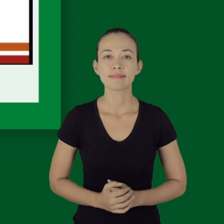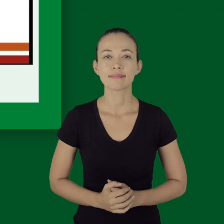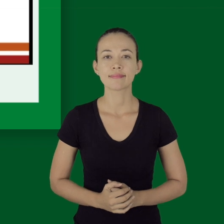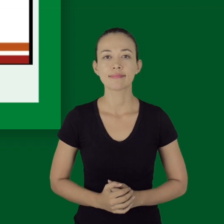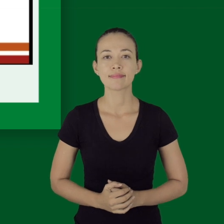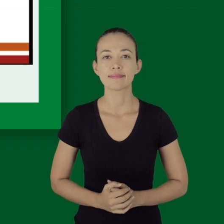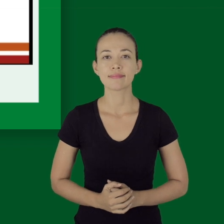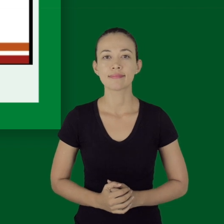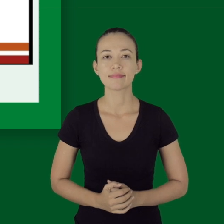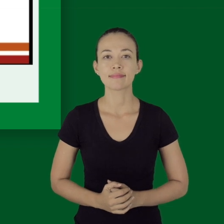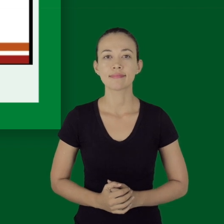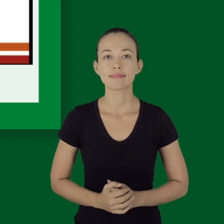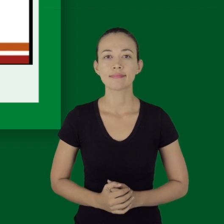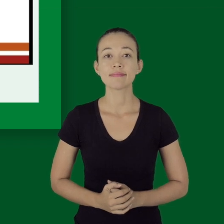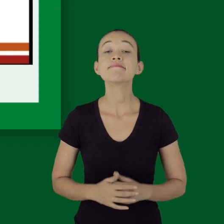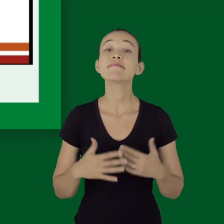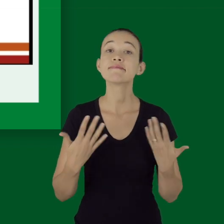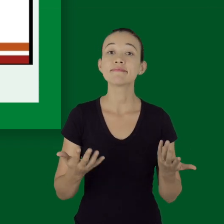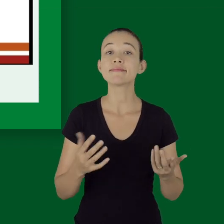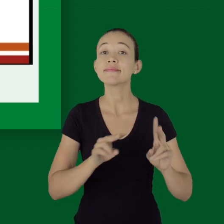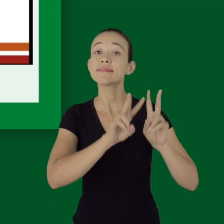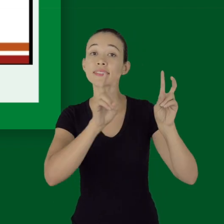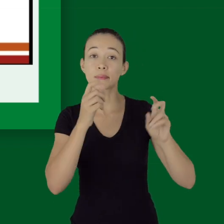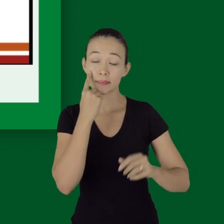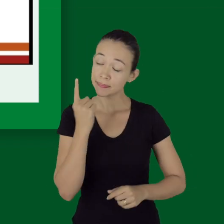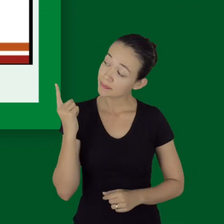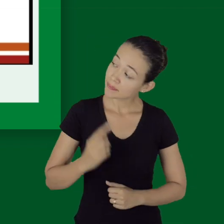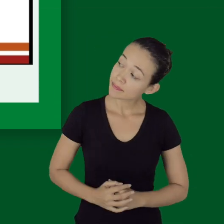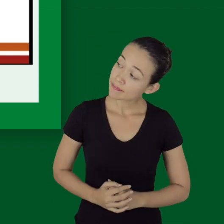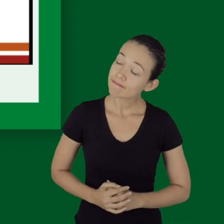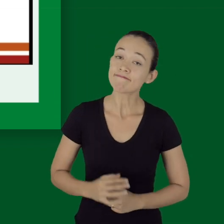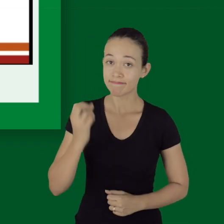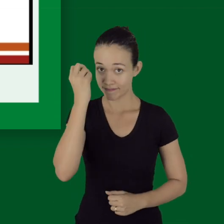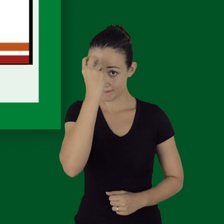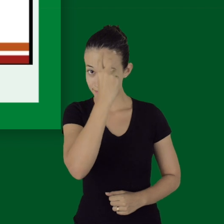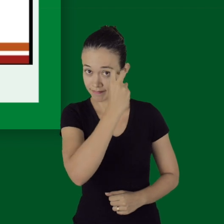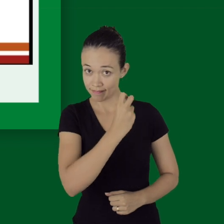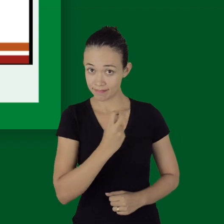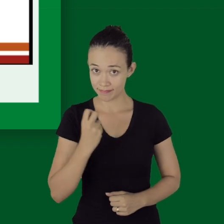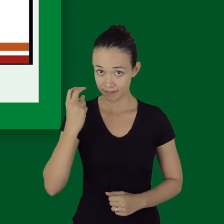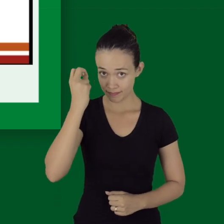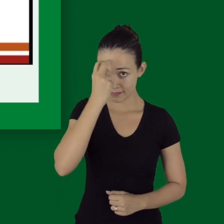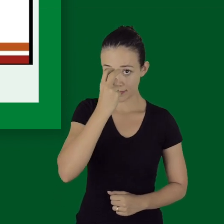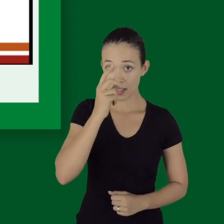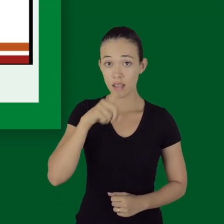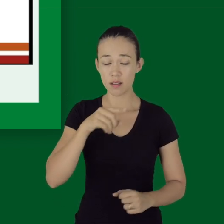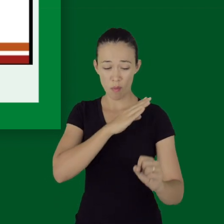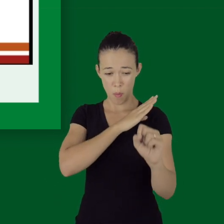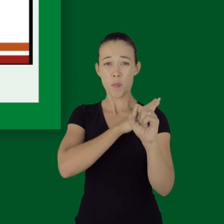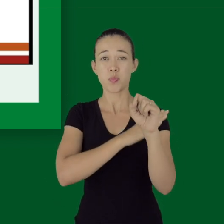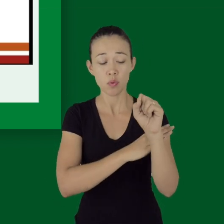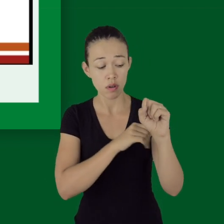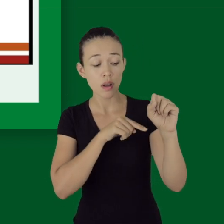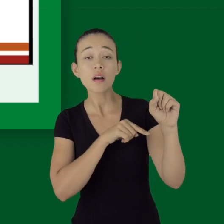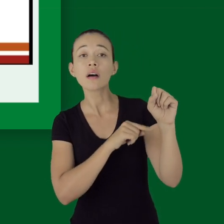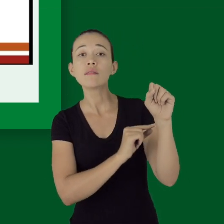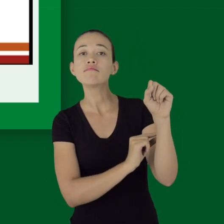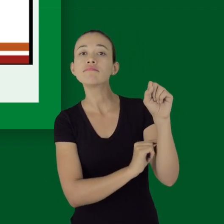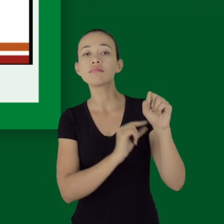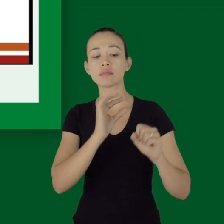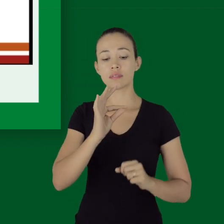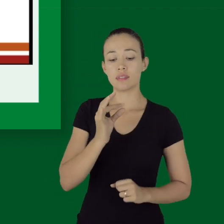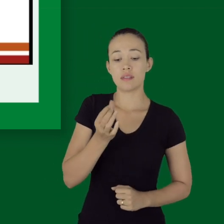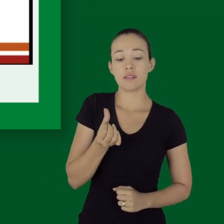Então, choque neurogênico. Nós falamos para a gente recapitular, aí normalmente ocorrem lesões acima de T6, cursam com